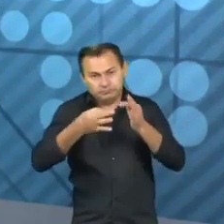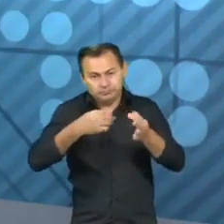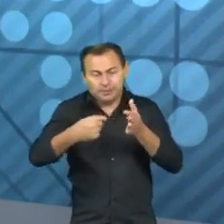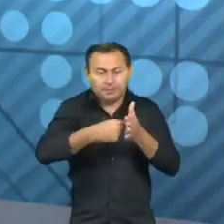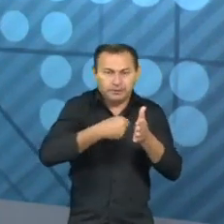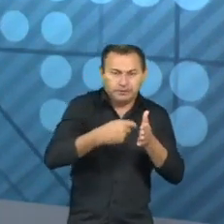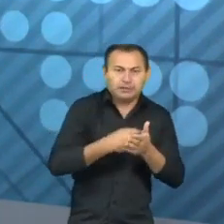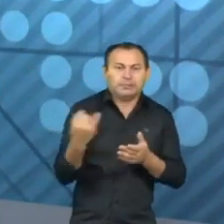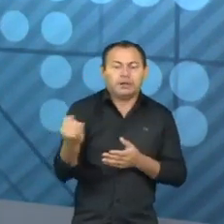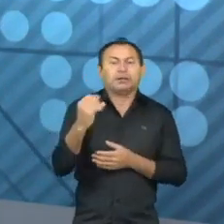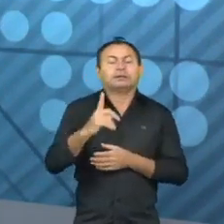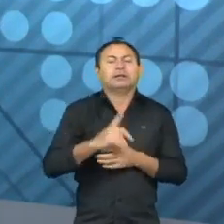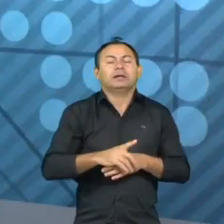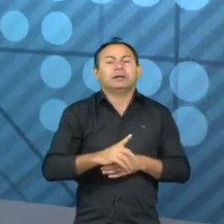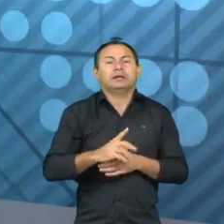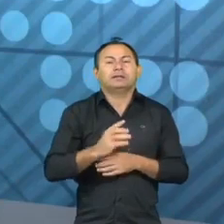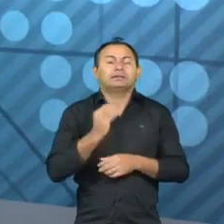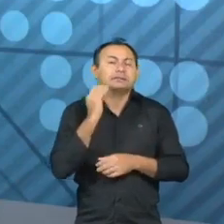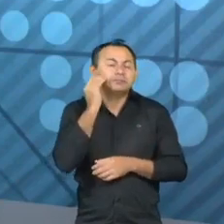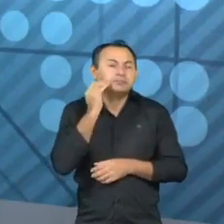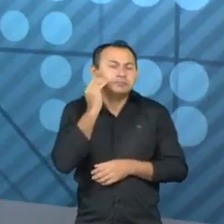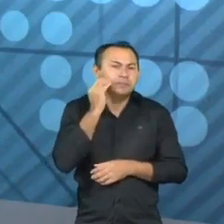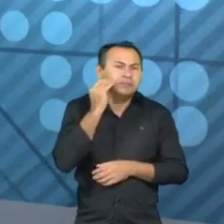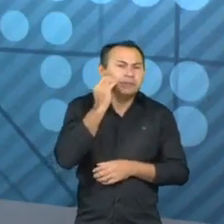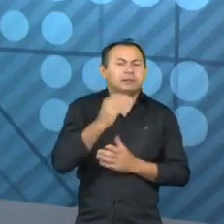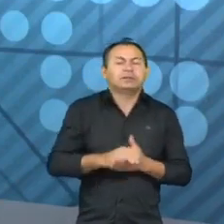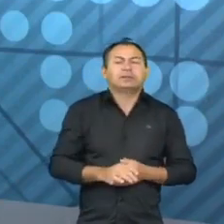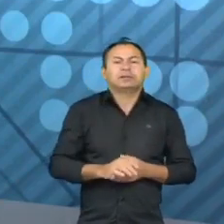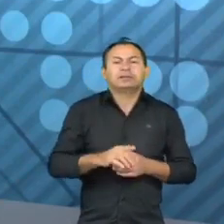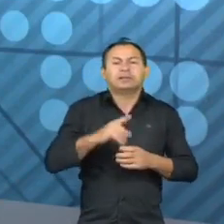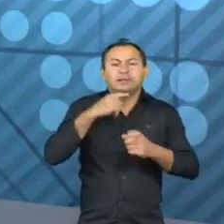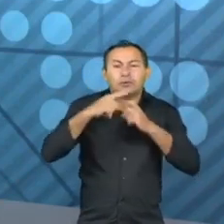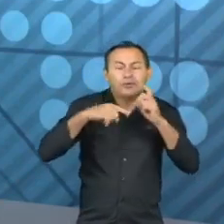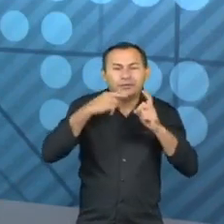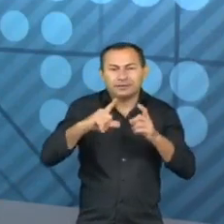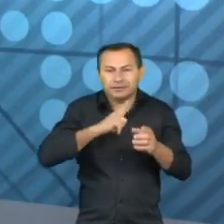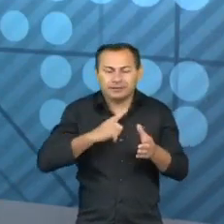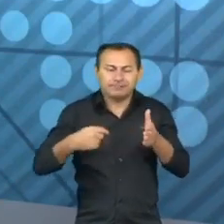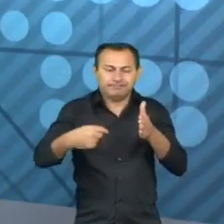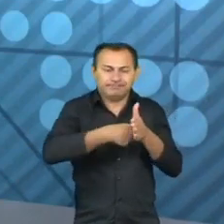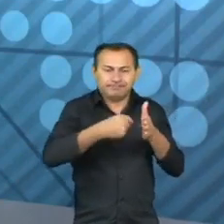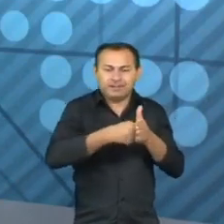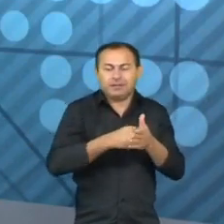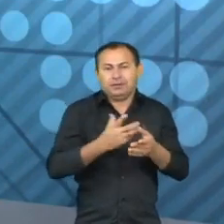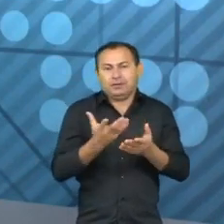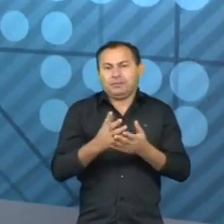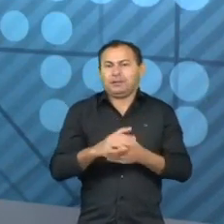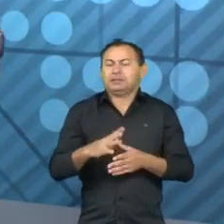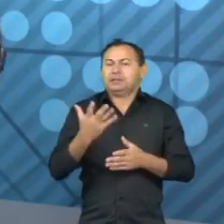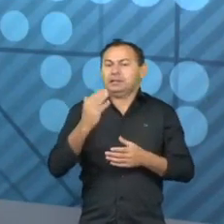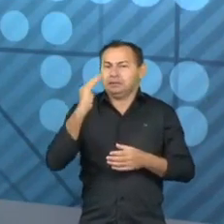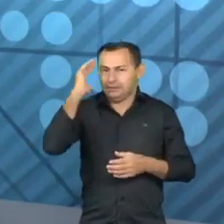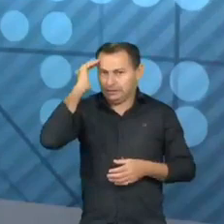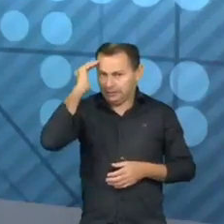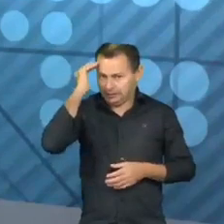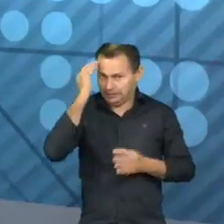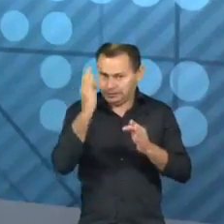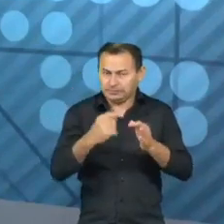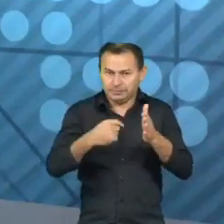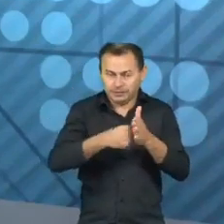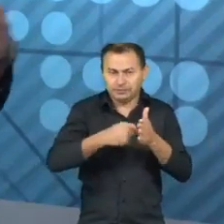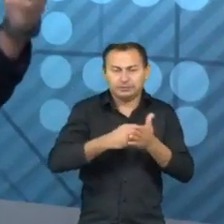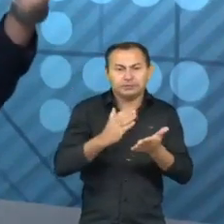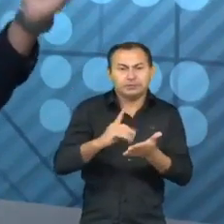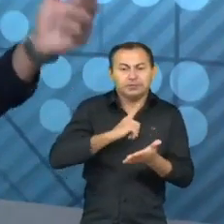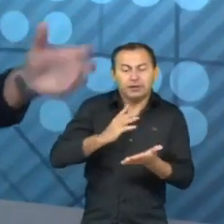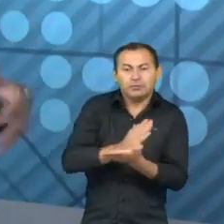você possa tirar suas dúvidas, né, para que não fique nada assim sem ser compreendido. Se você tiver alguma dúvida,